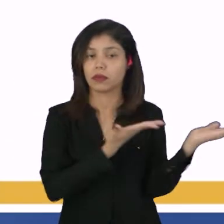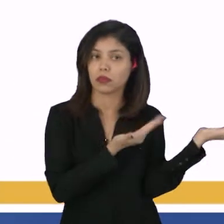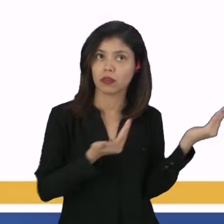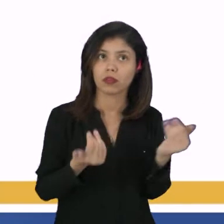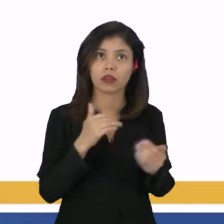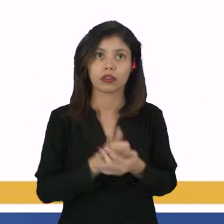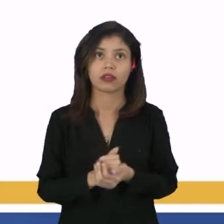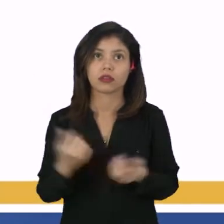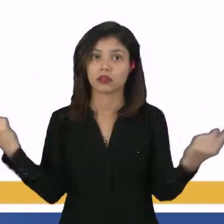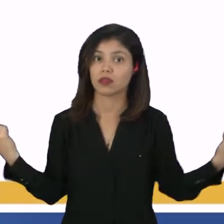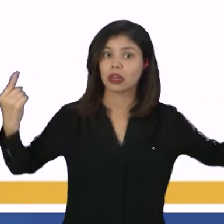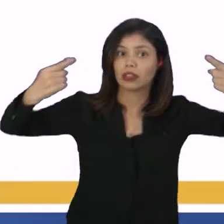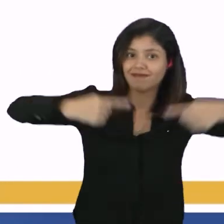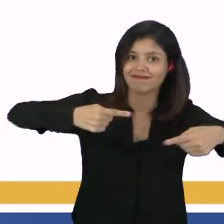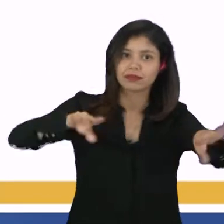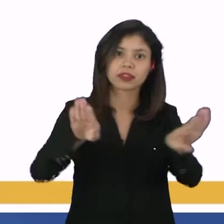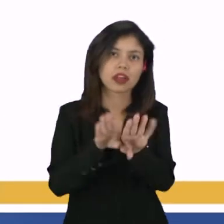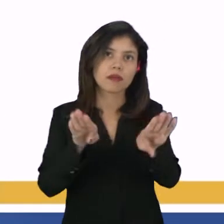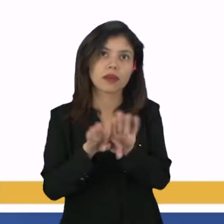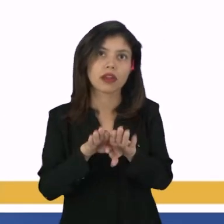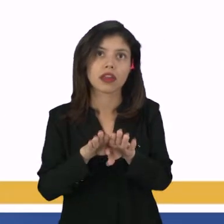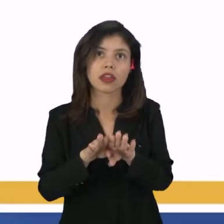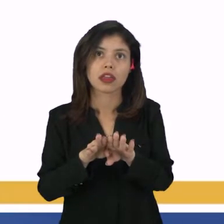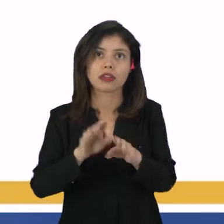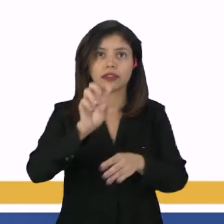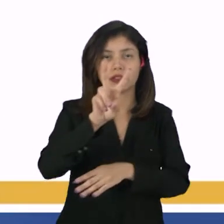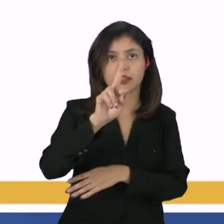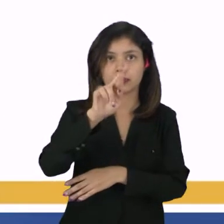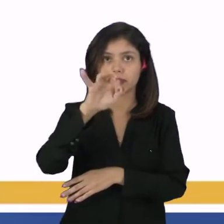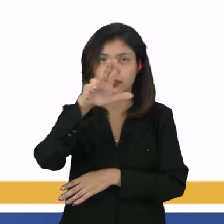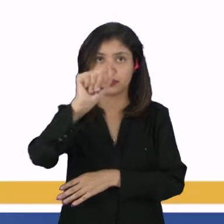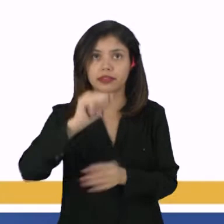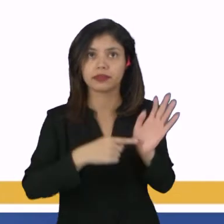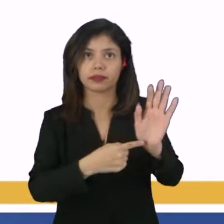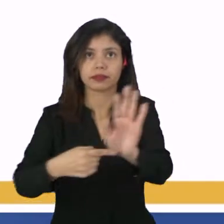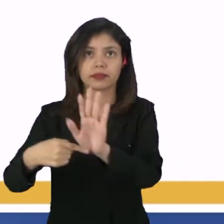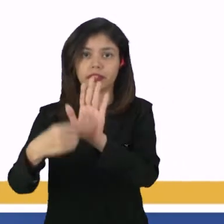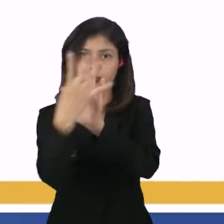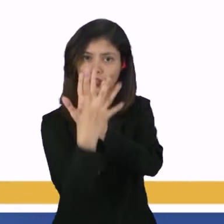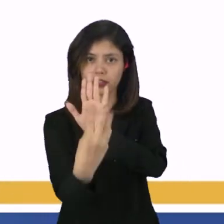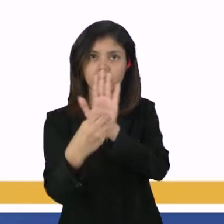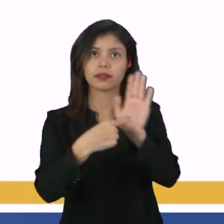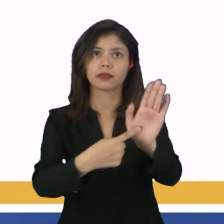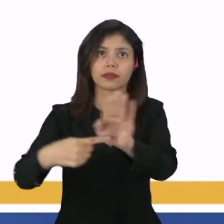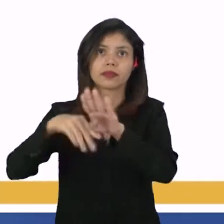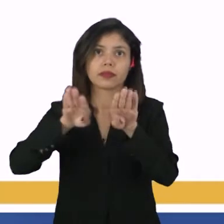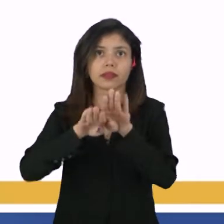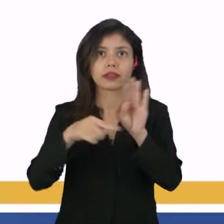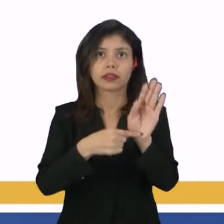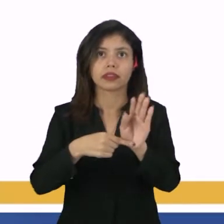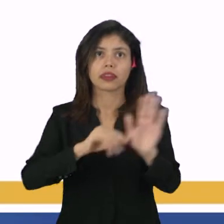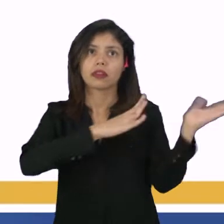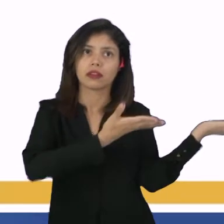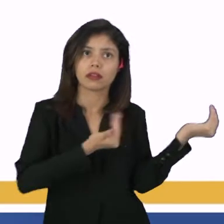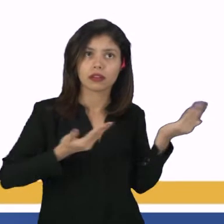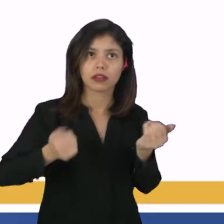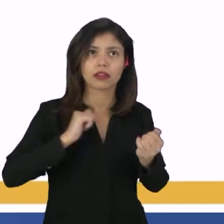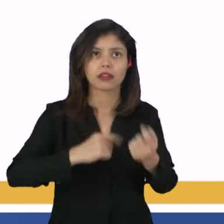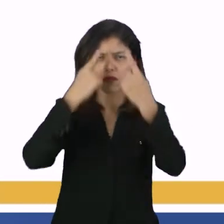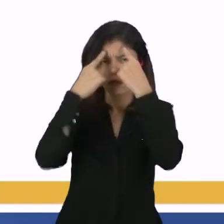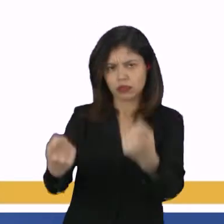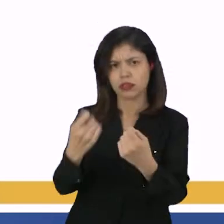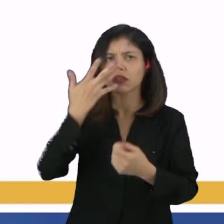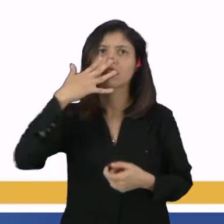uma juventude combatendo o racismo no meio virtual e fora dele. Uma juventude que se viu violentada na infância e que